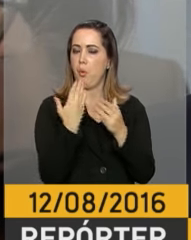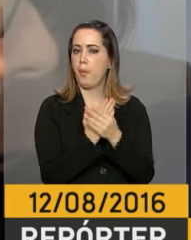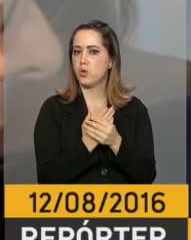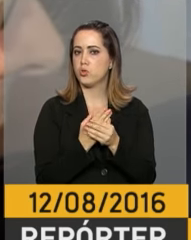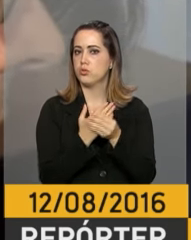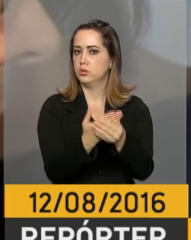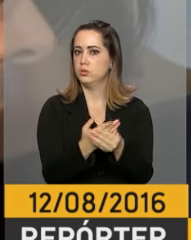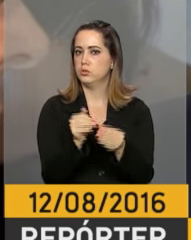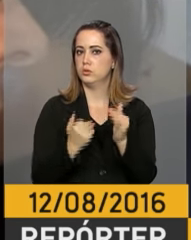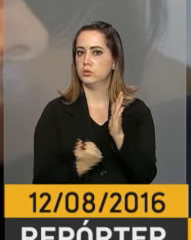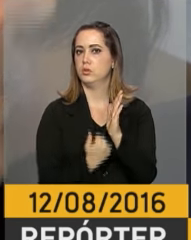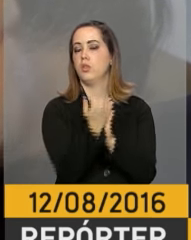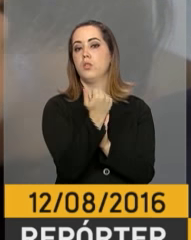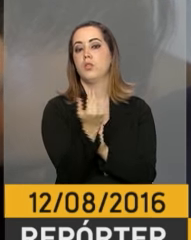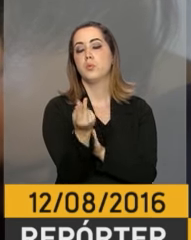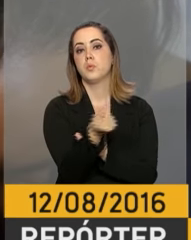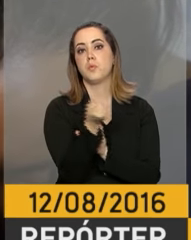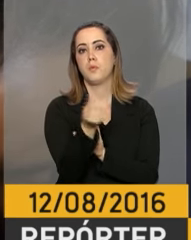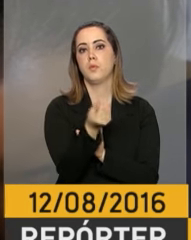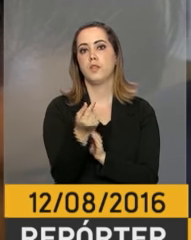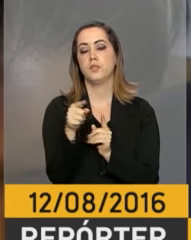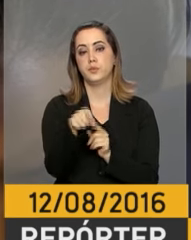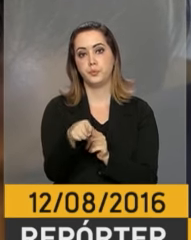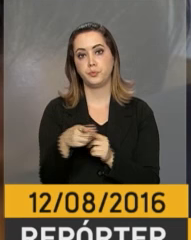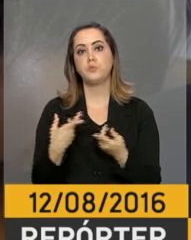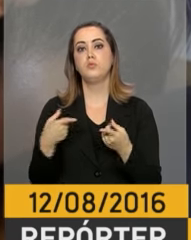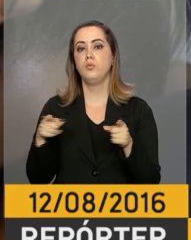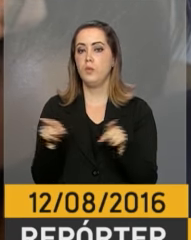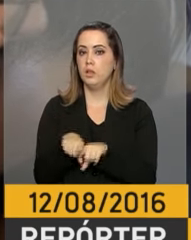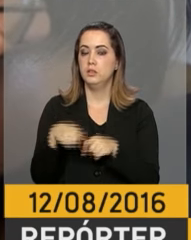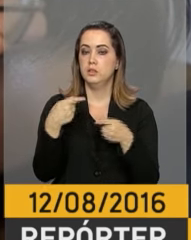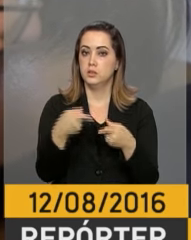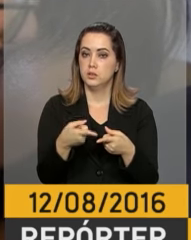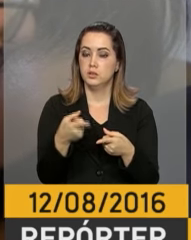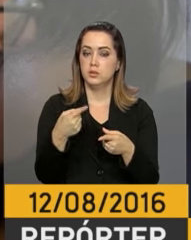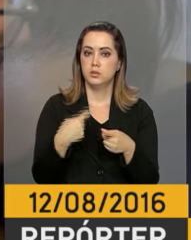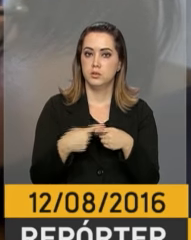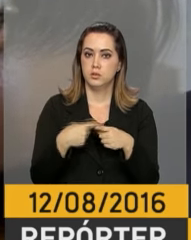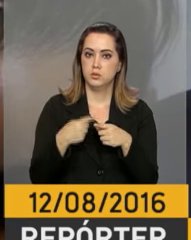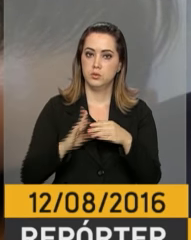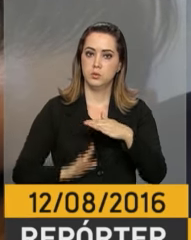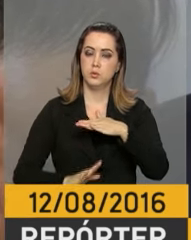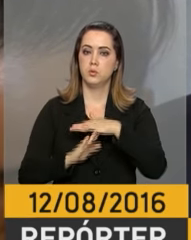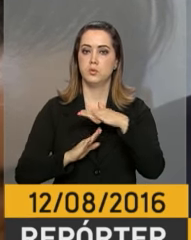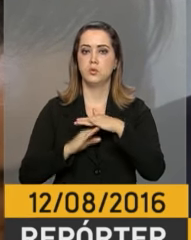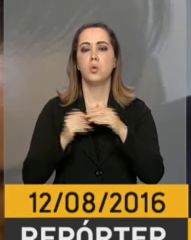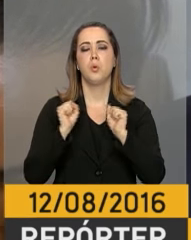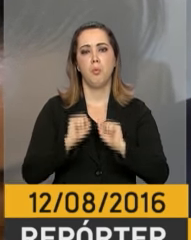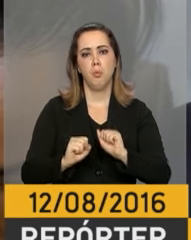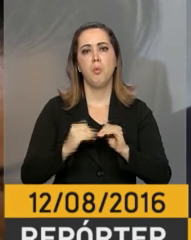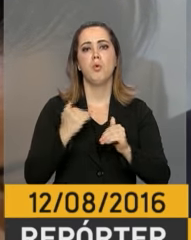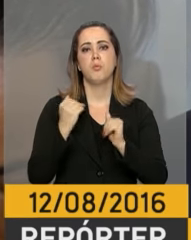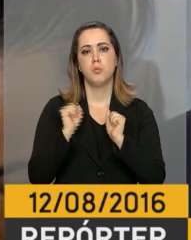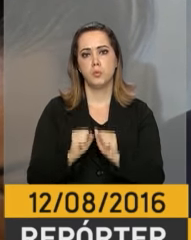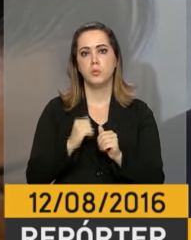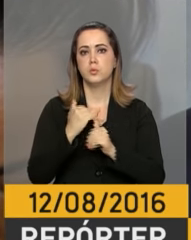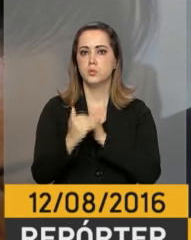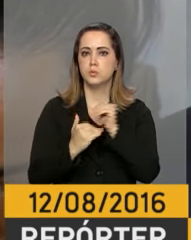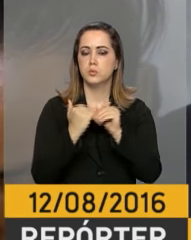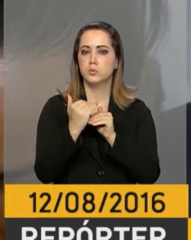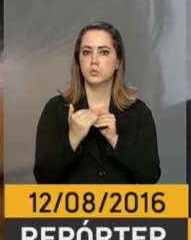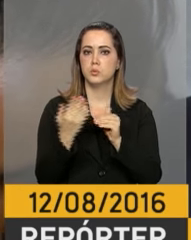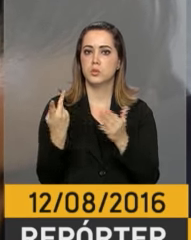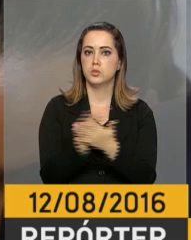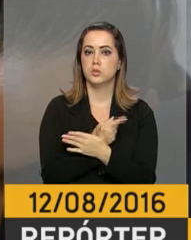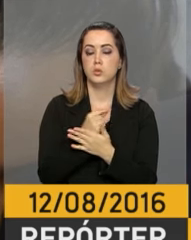projetos de aumento de funcionalismo, que seja inconsistente com o teto, porque aumento de funcionalismo pode existir, desde que é consistente